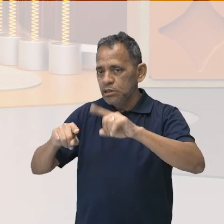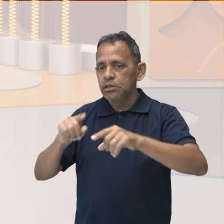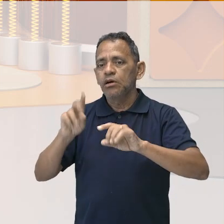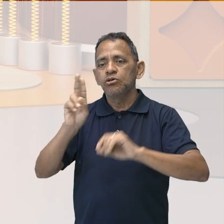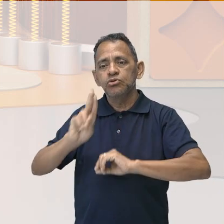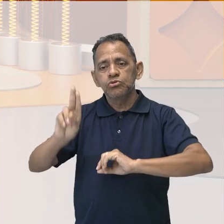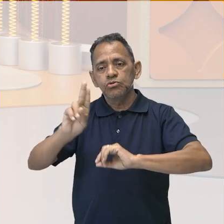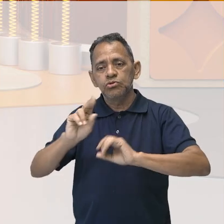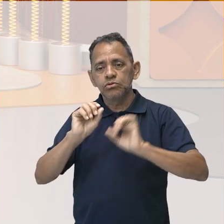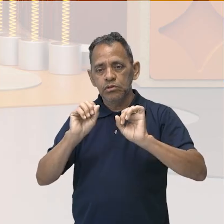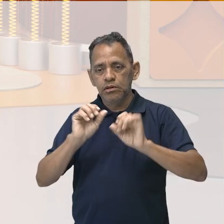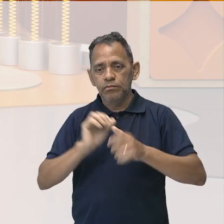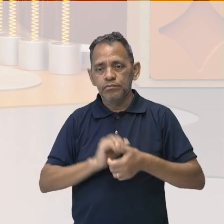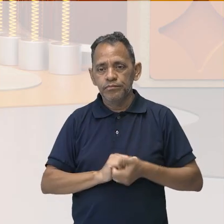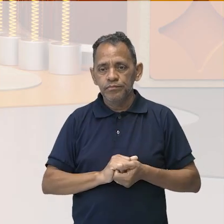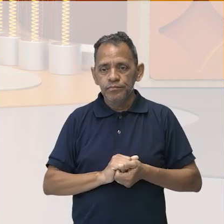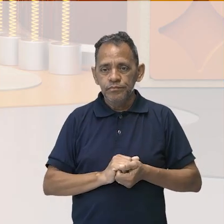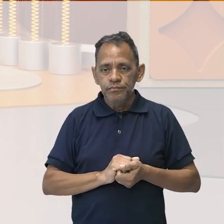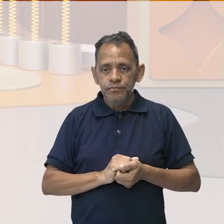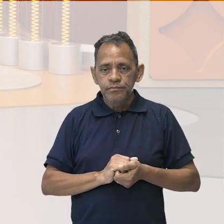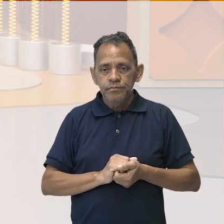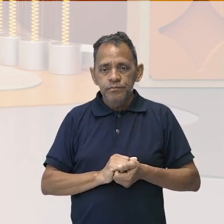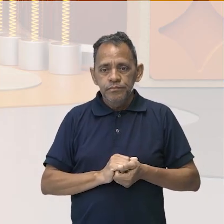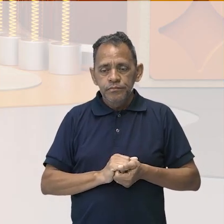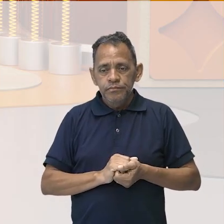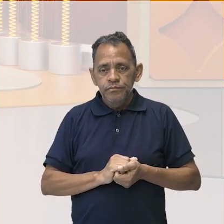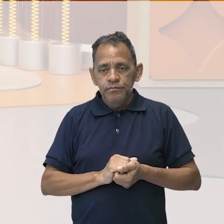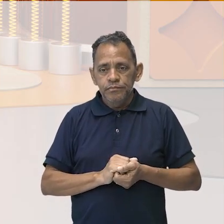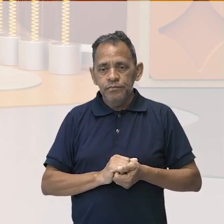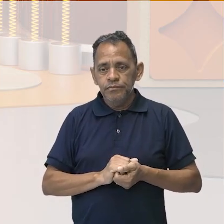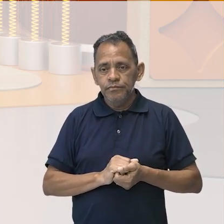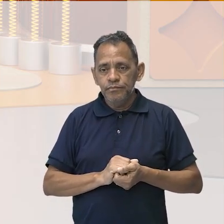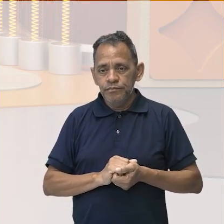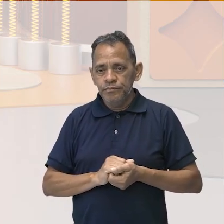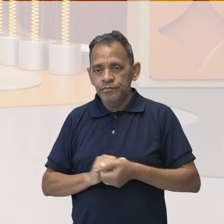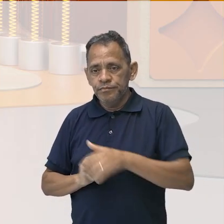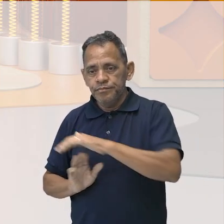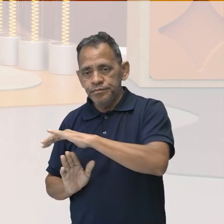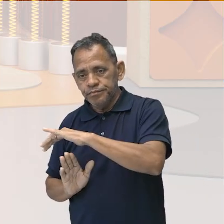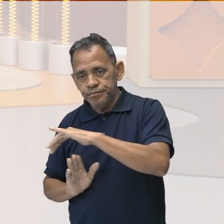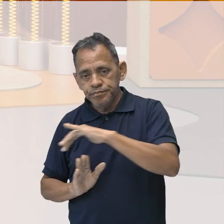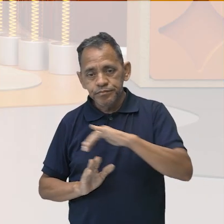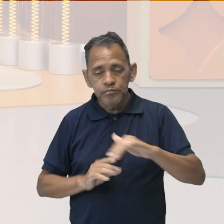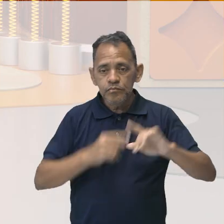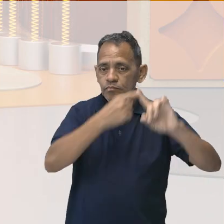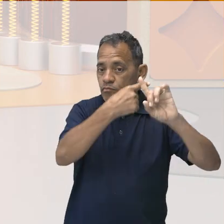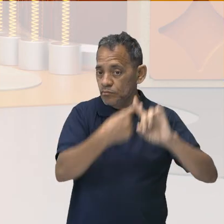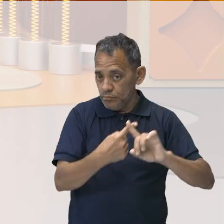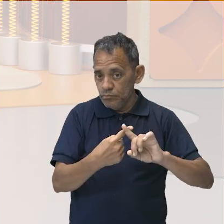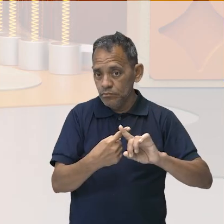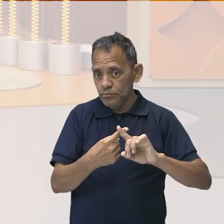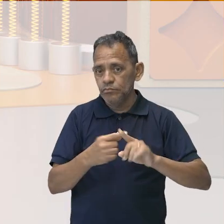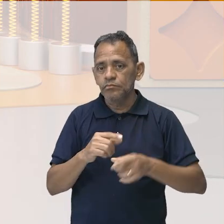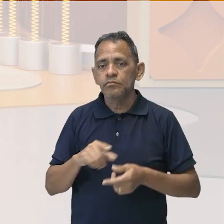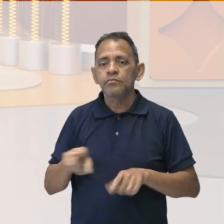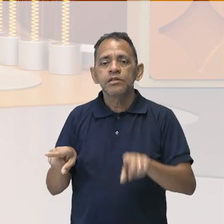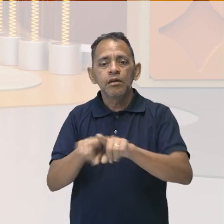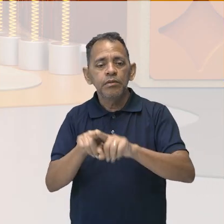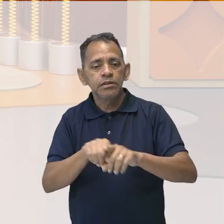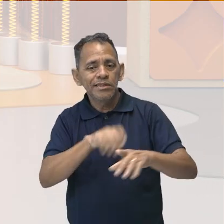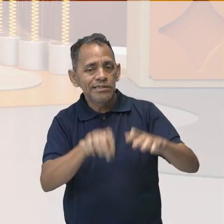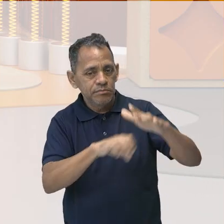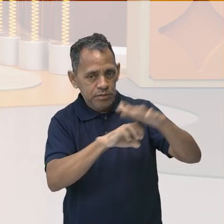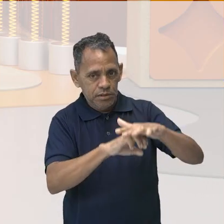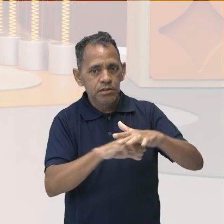de consumo. Então, olha só, essa competição, gente, nos mercados aí, onde há grande